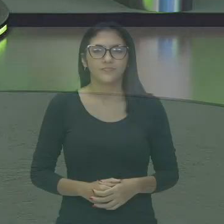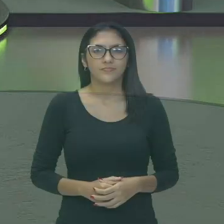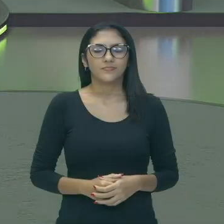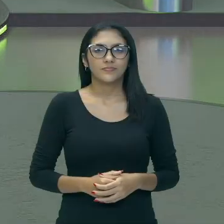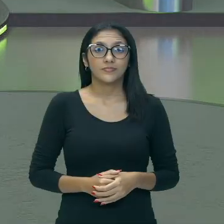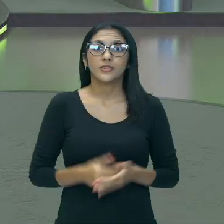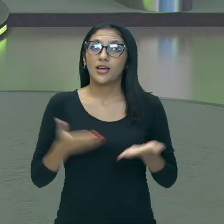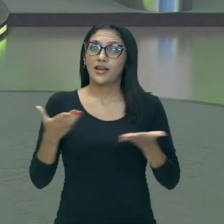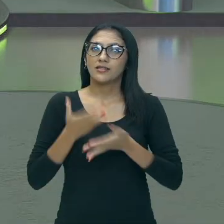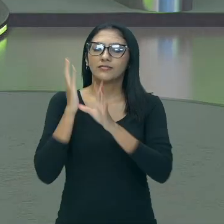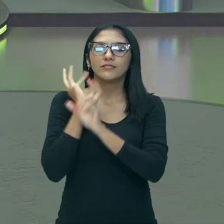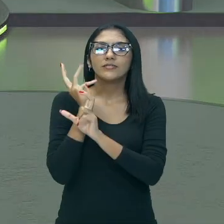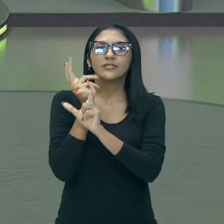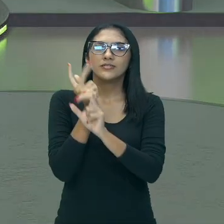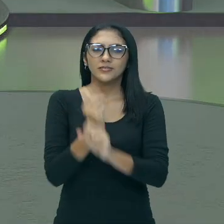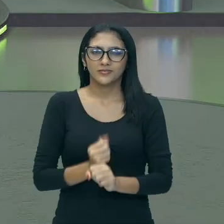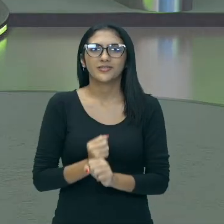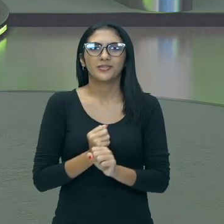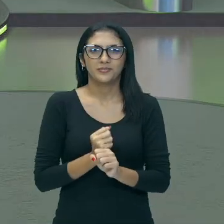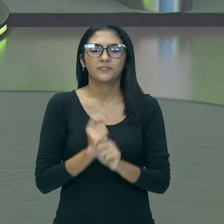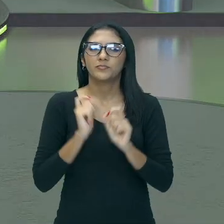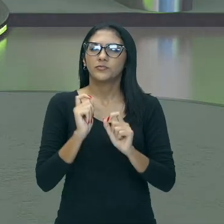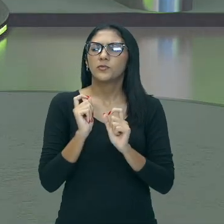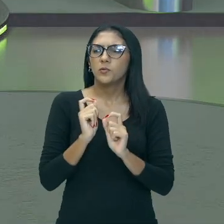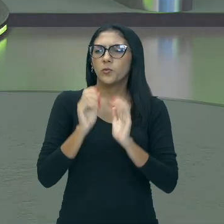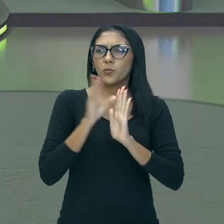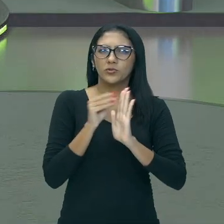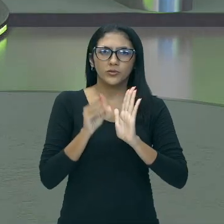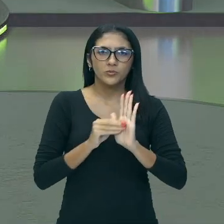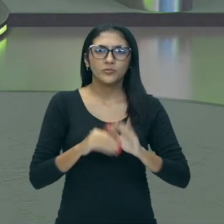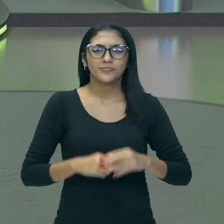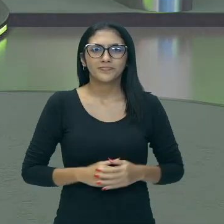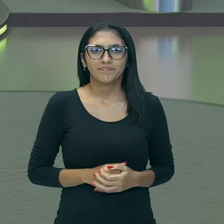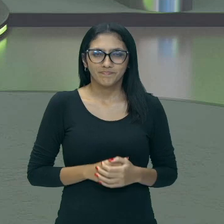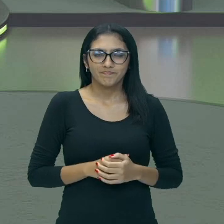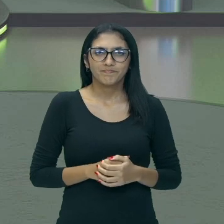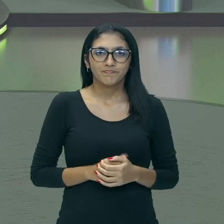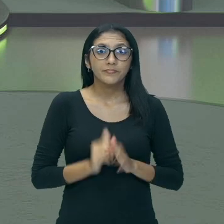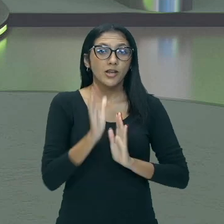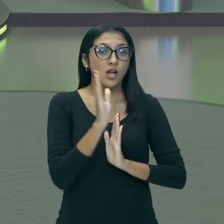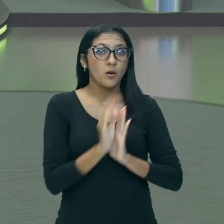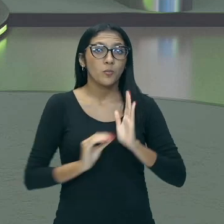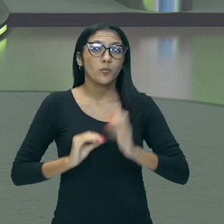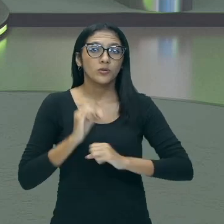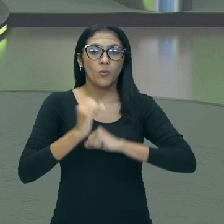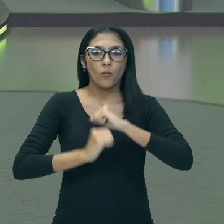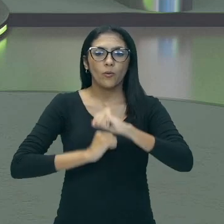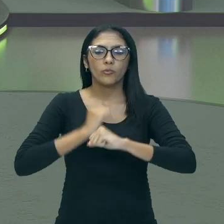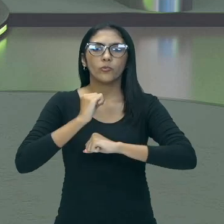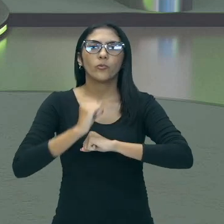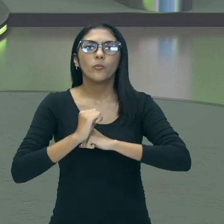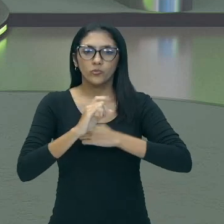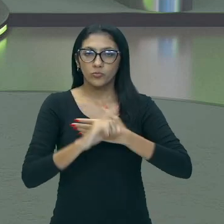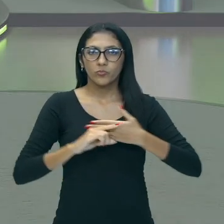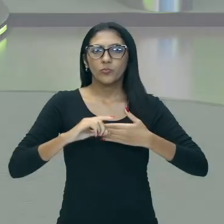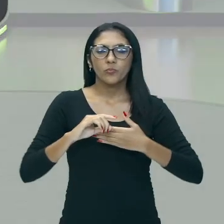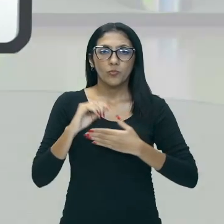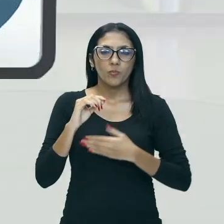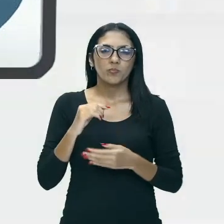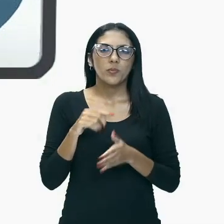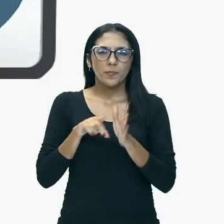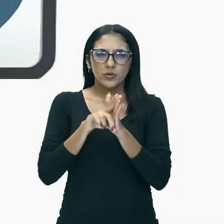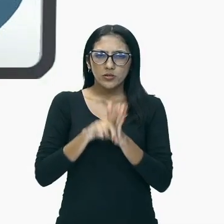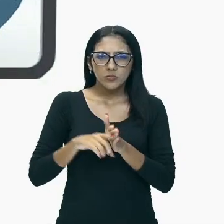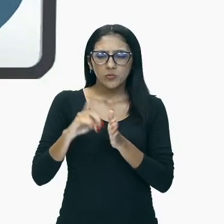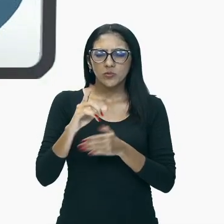Agora, na nossa revisão, nós temos o seguinte: o modelo atômico aqui de Dalton. Dê uma olhada aí.